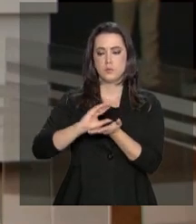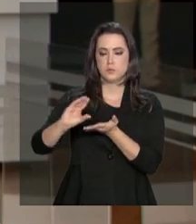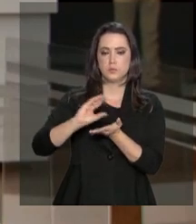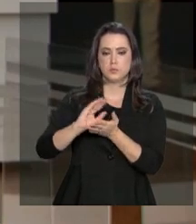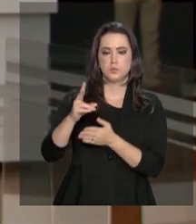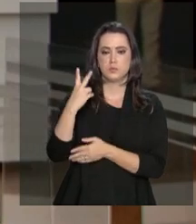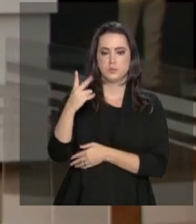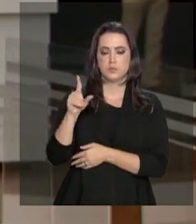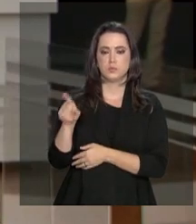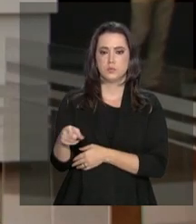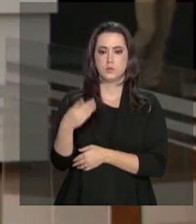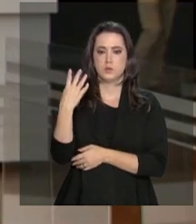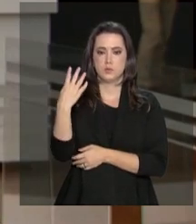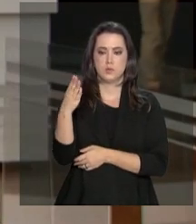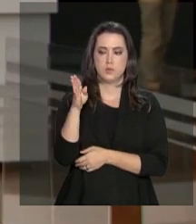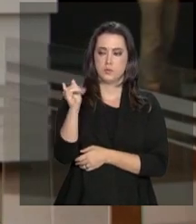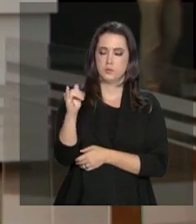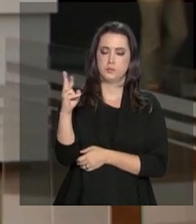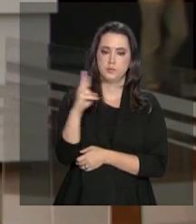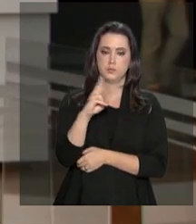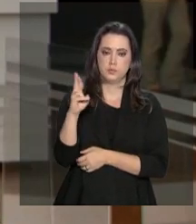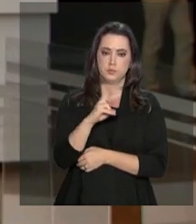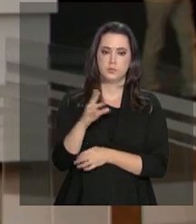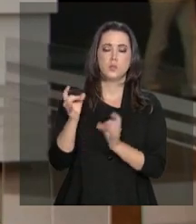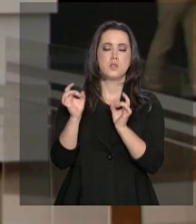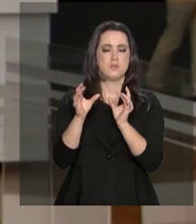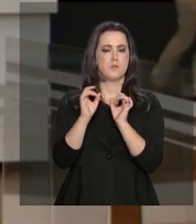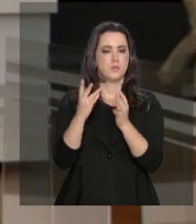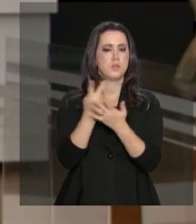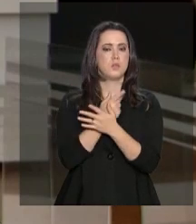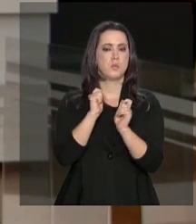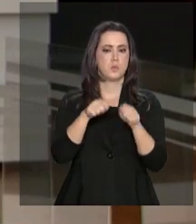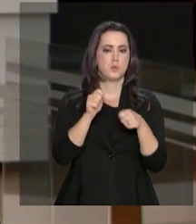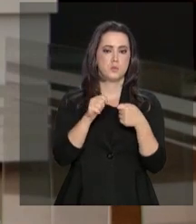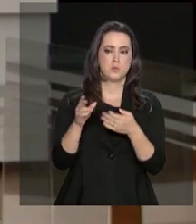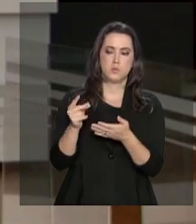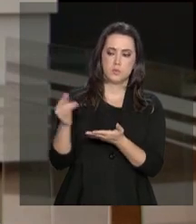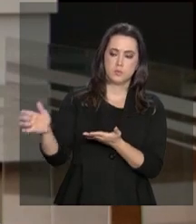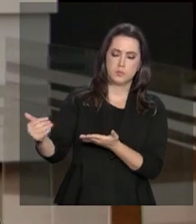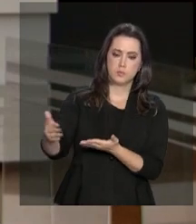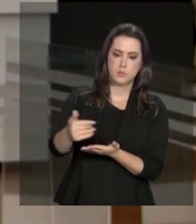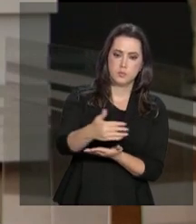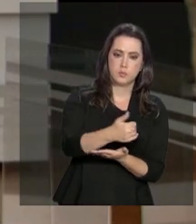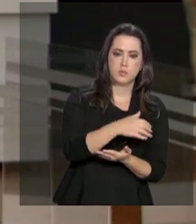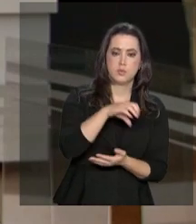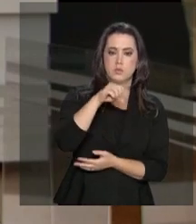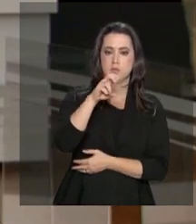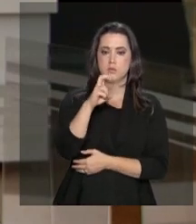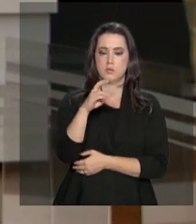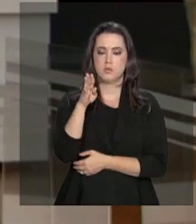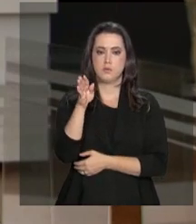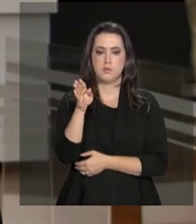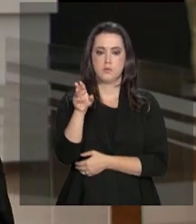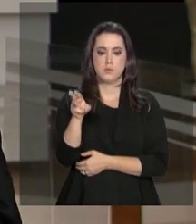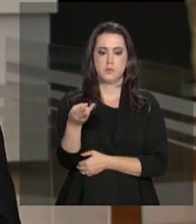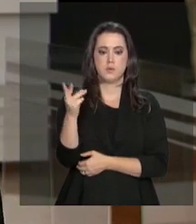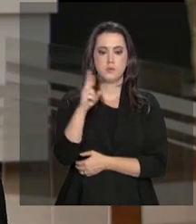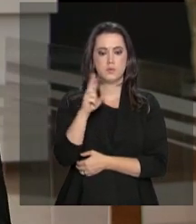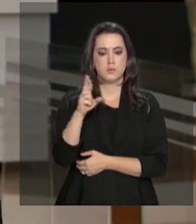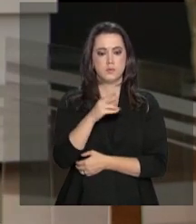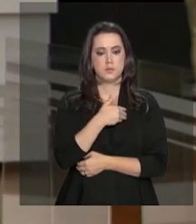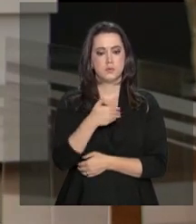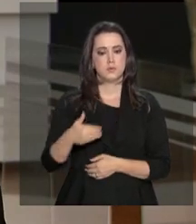valor de 2,4 bilhões de reais. Os leilões permitiram uma arrecadação de 95 milhões de reais pela